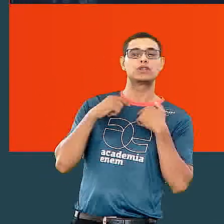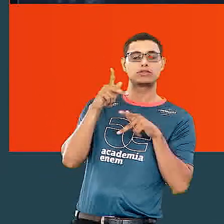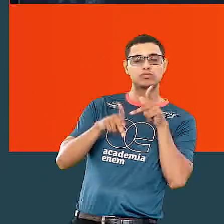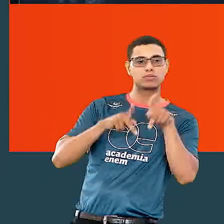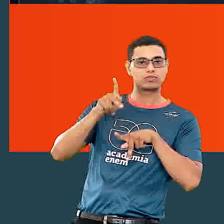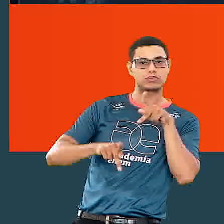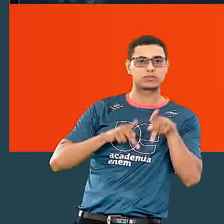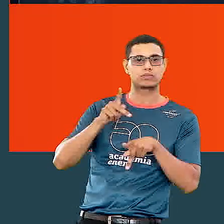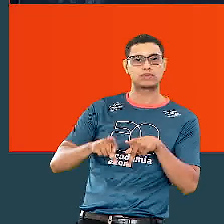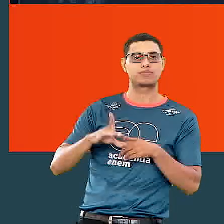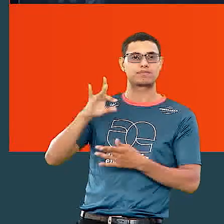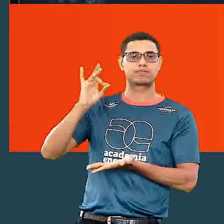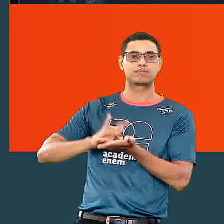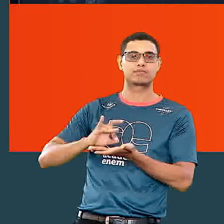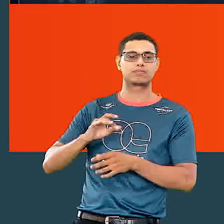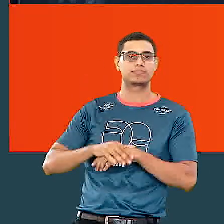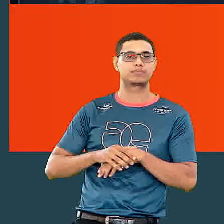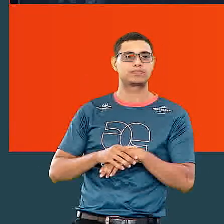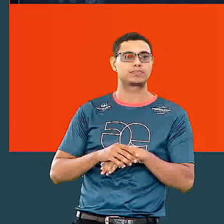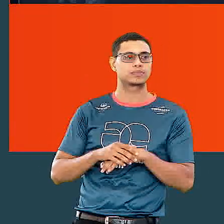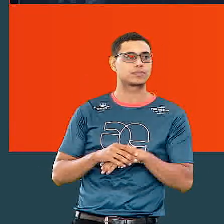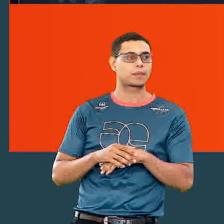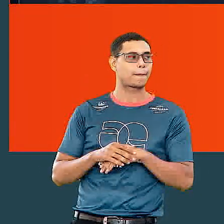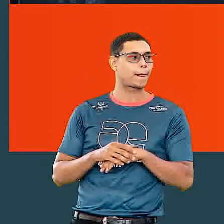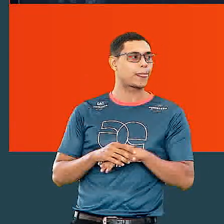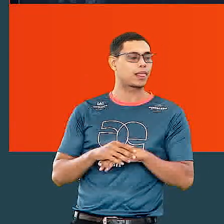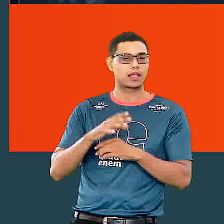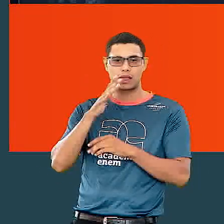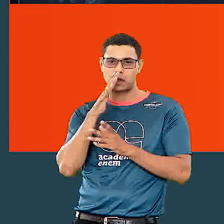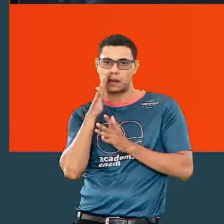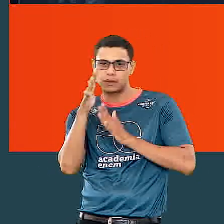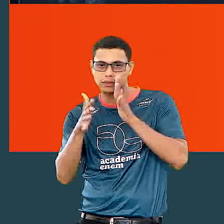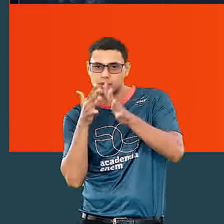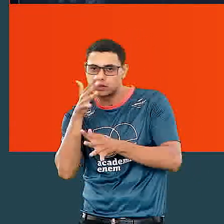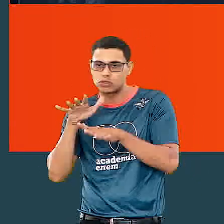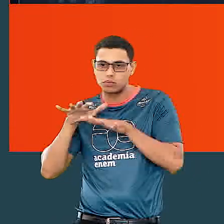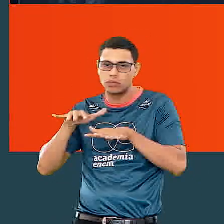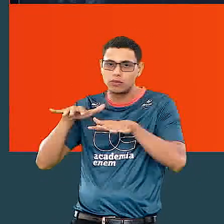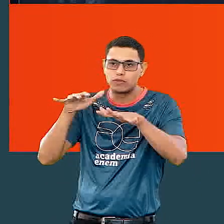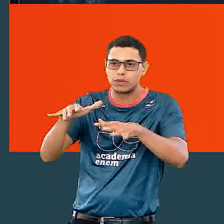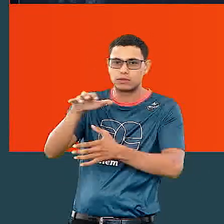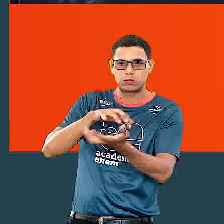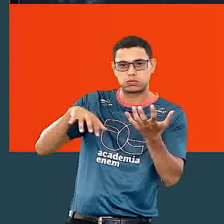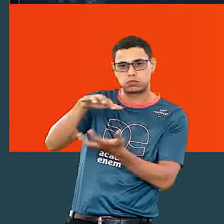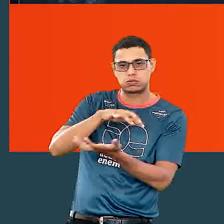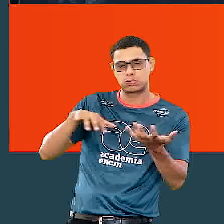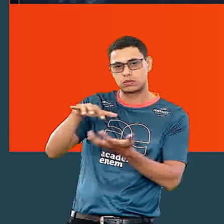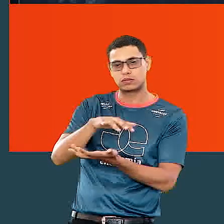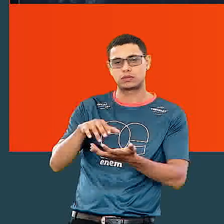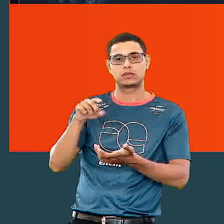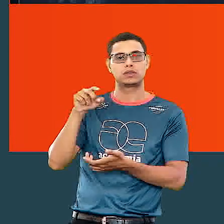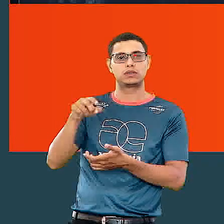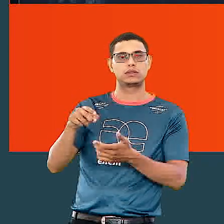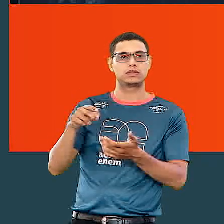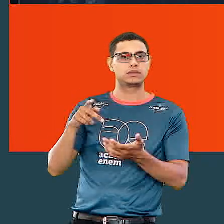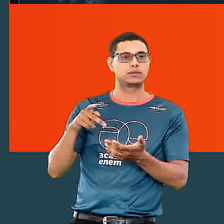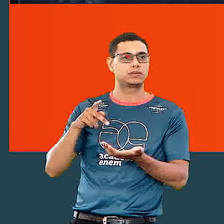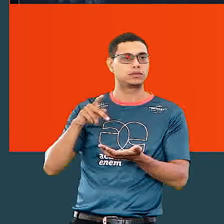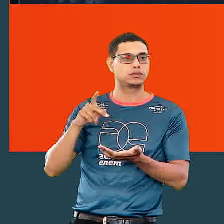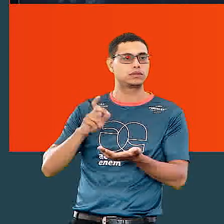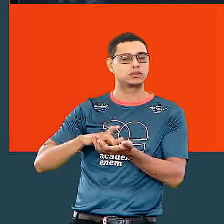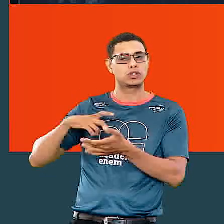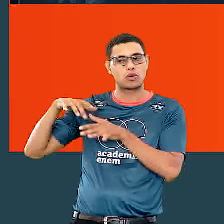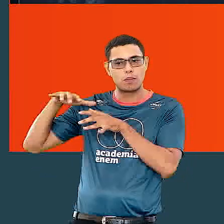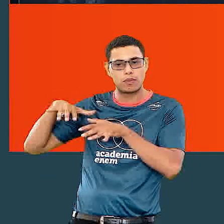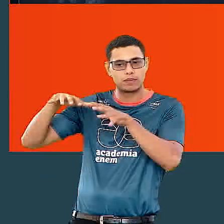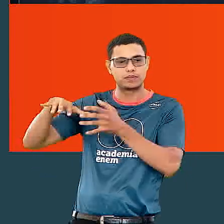ali, ó, efetivada. É crítica ao movimento revolucionário, tido como ilegítimo. Gente, se foi um